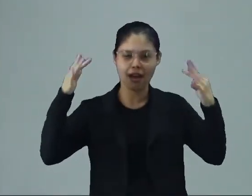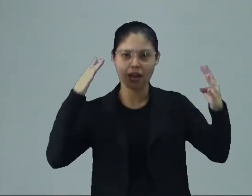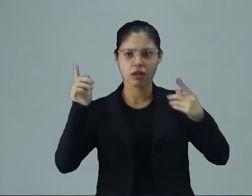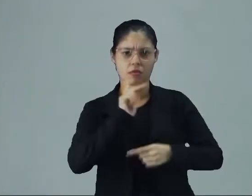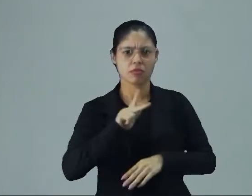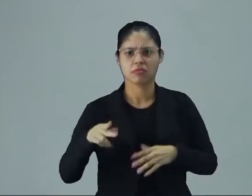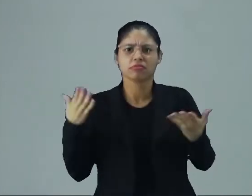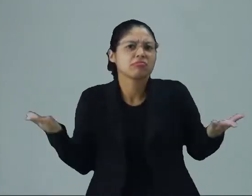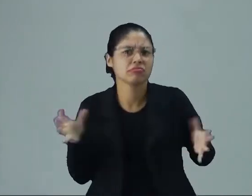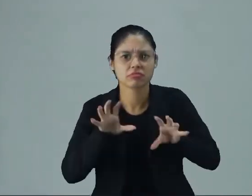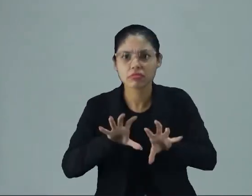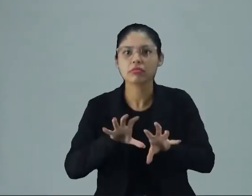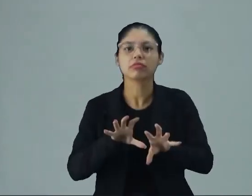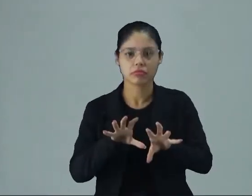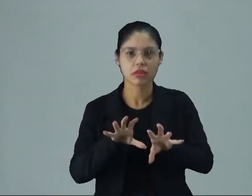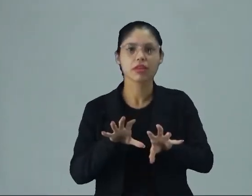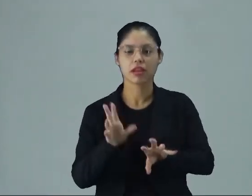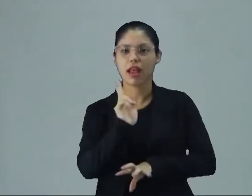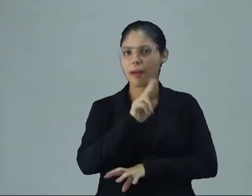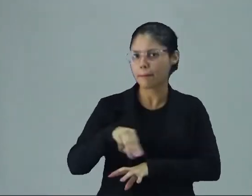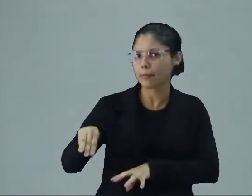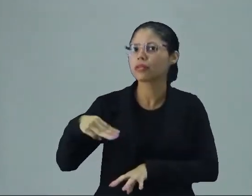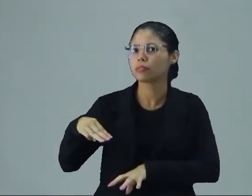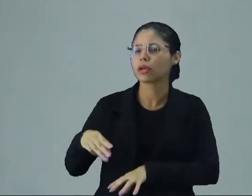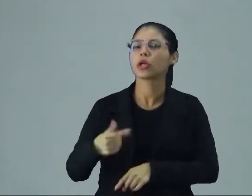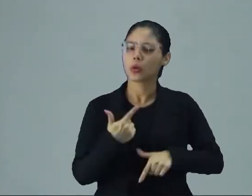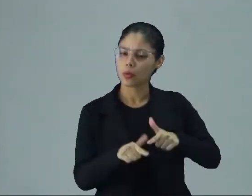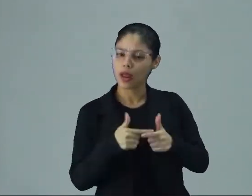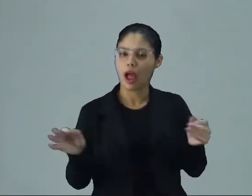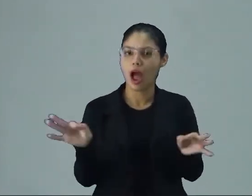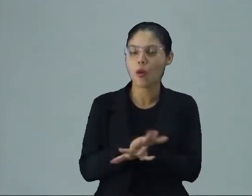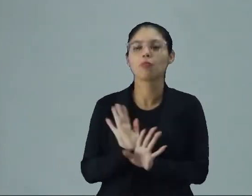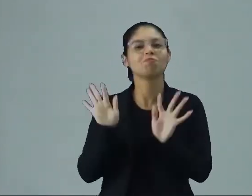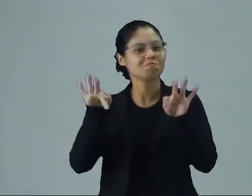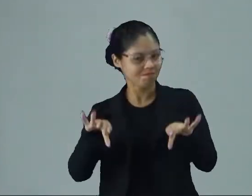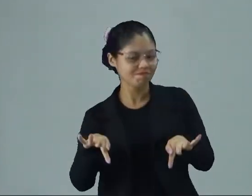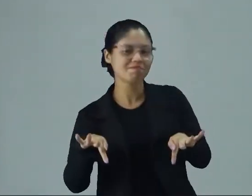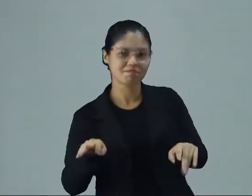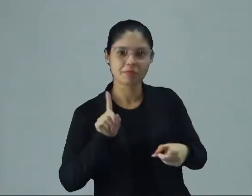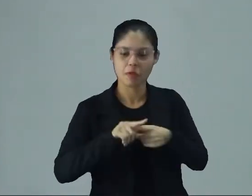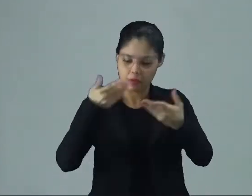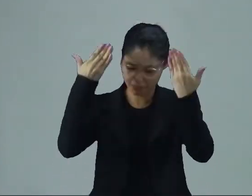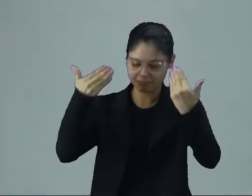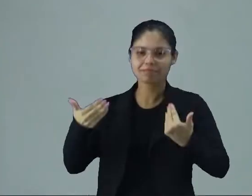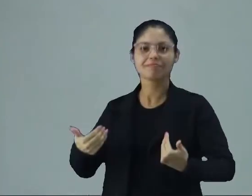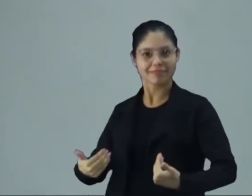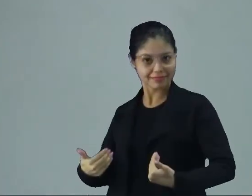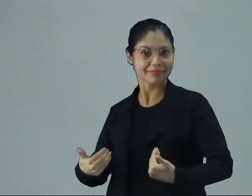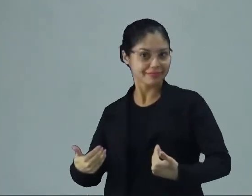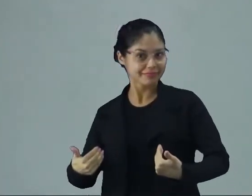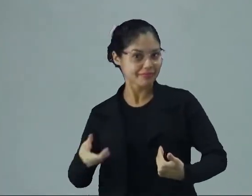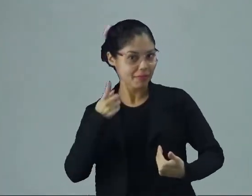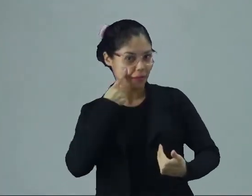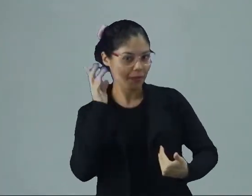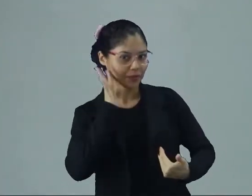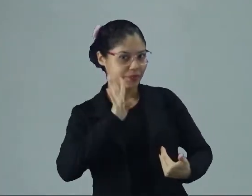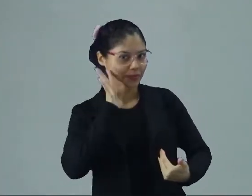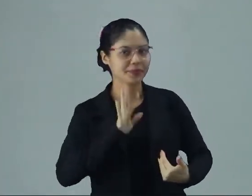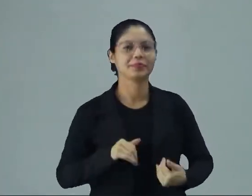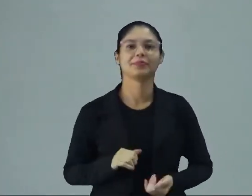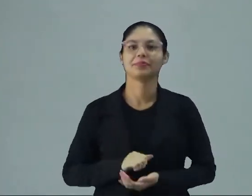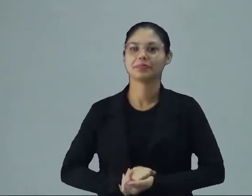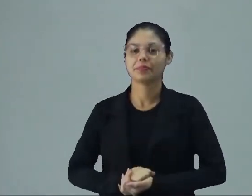mas professor, como é que é isso? Se matemática era o teu problema, acabou isso de vez. Por quê? Porque eu estou aqui. Eita, olha que legal,